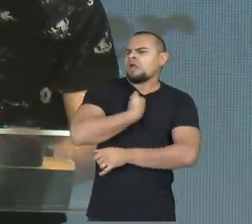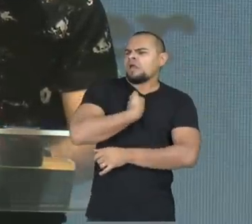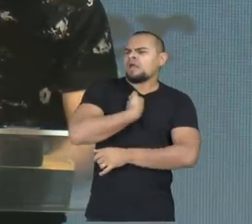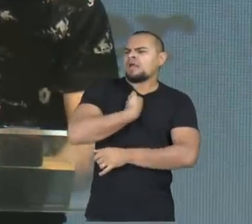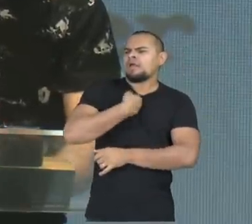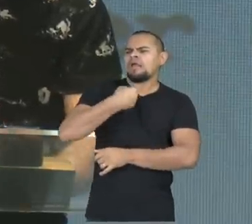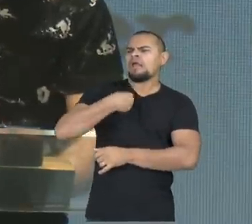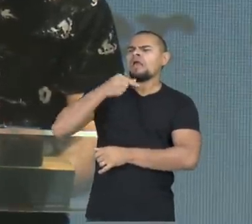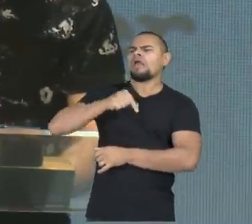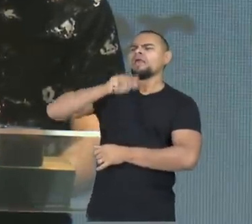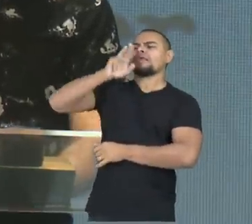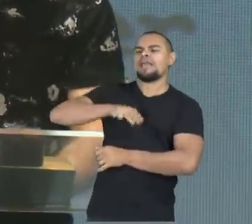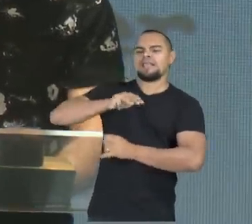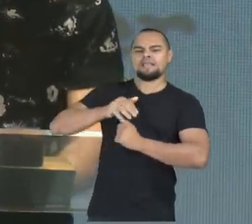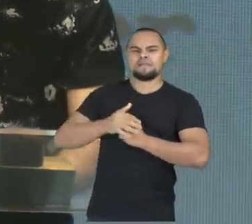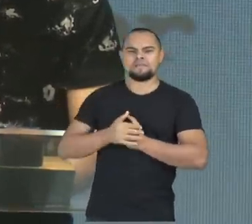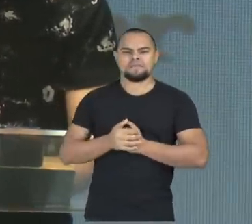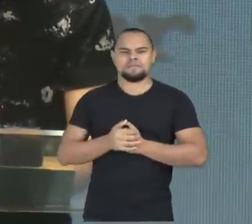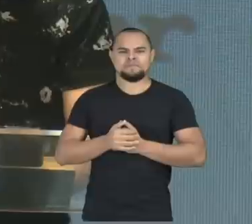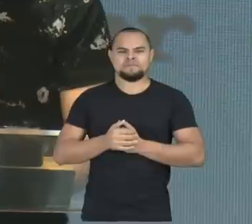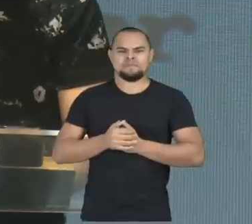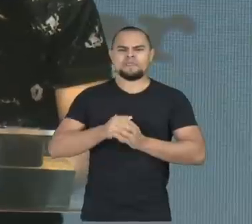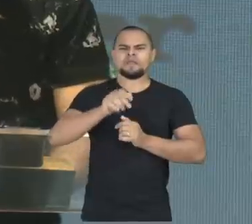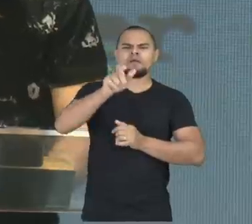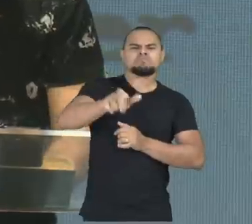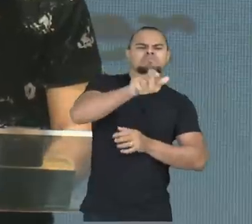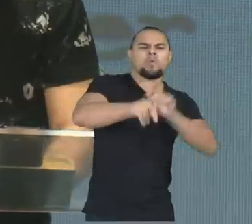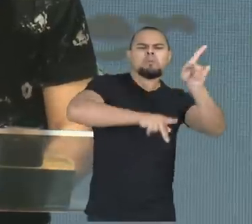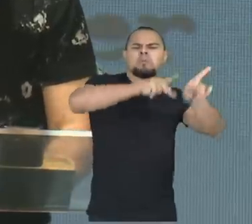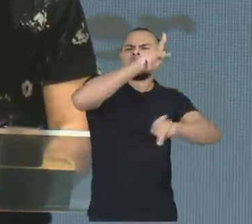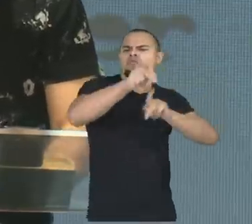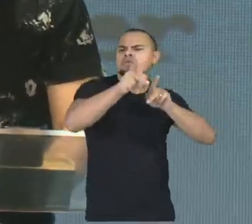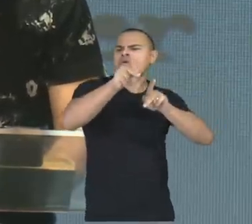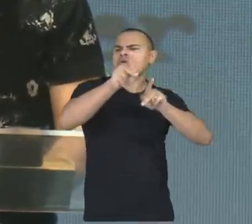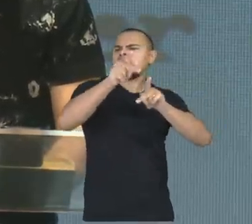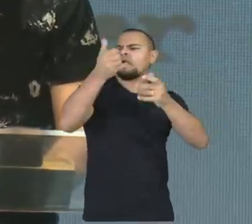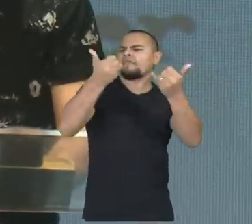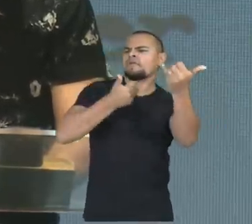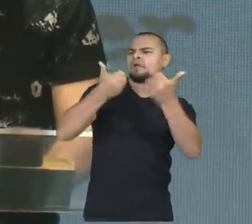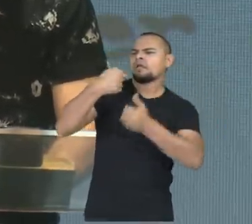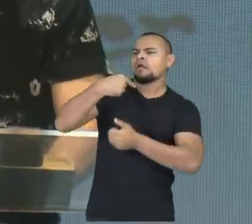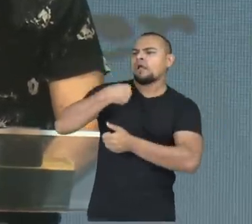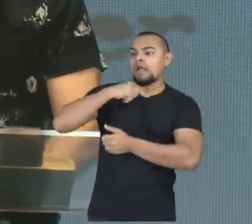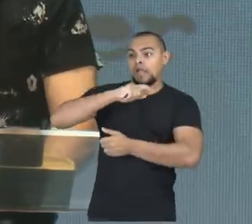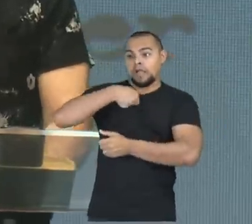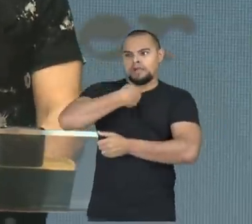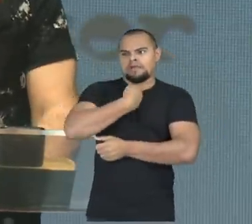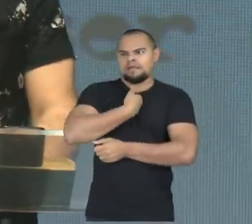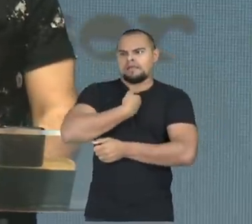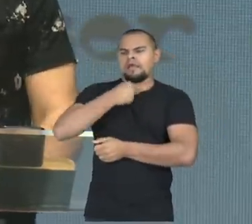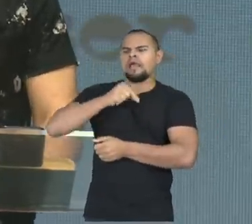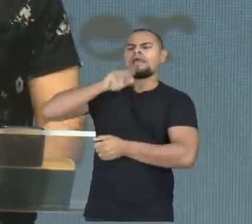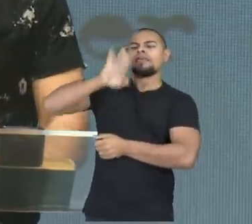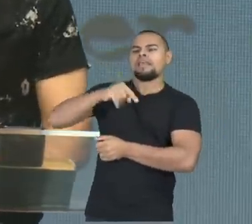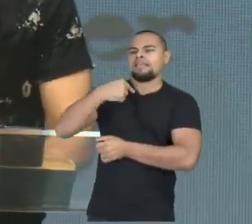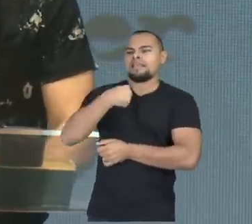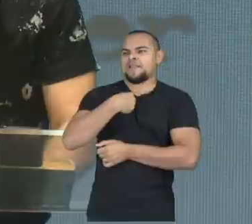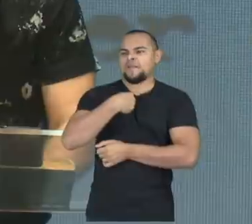do Homem é? Quem os outros dizem que o Filho do Homem é?